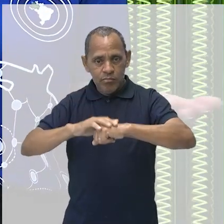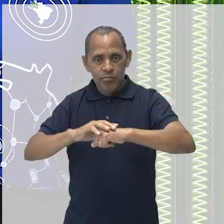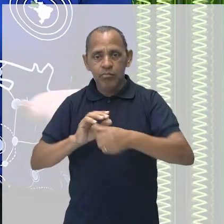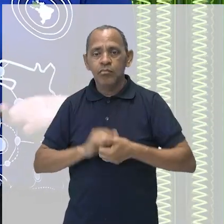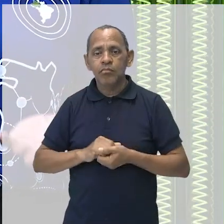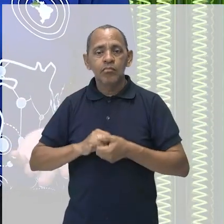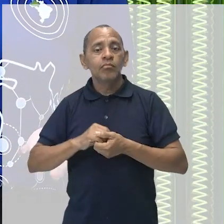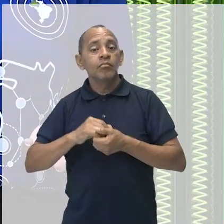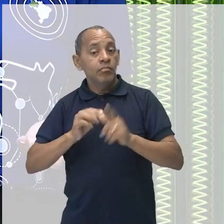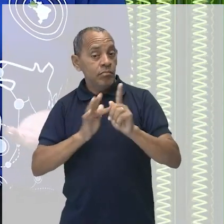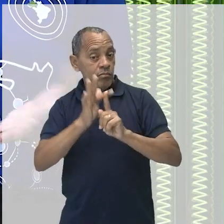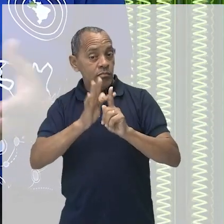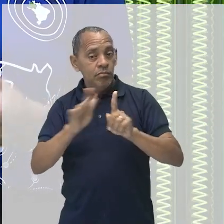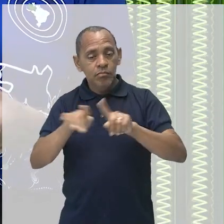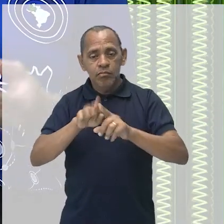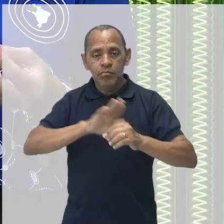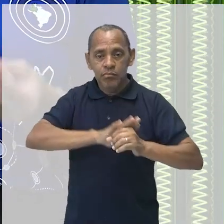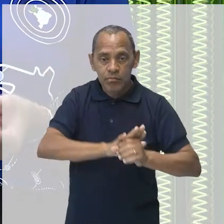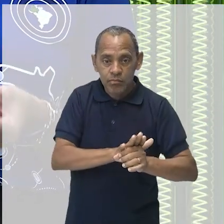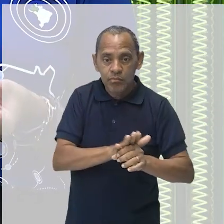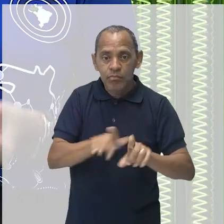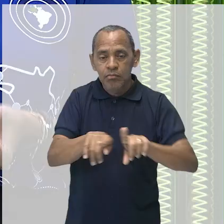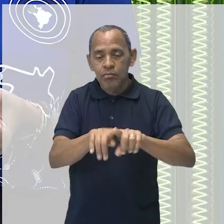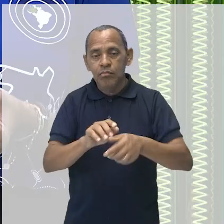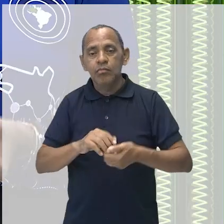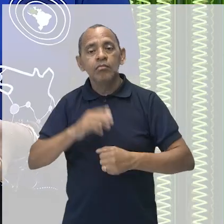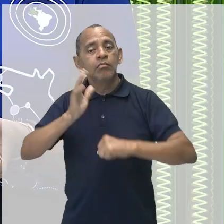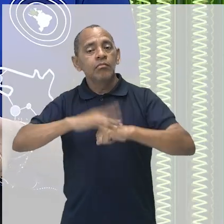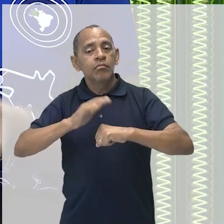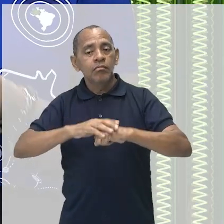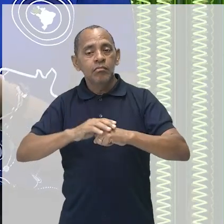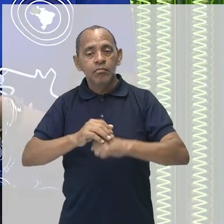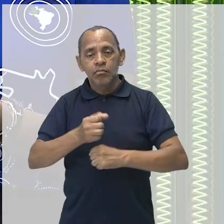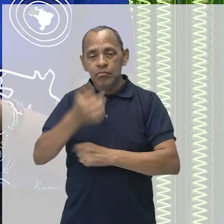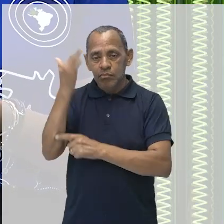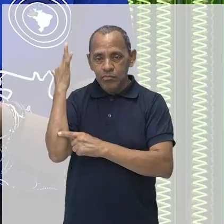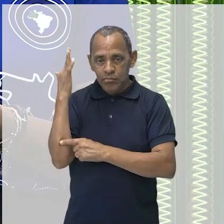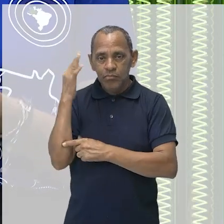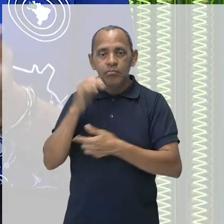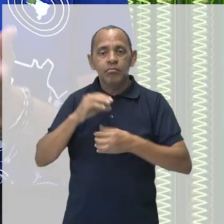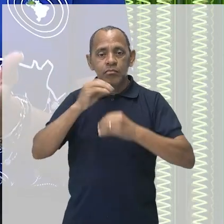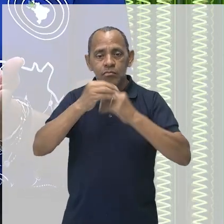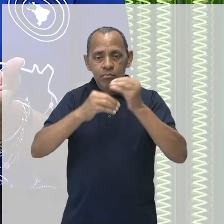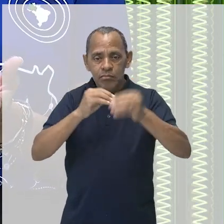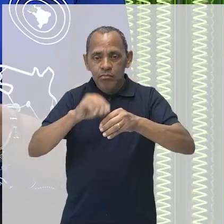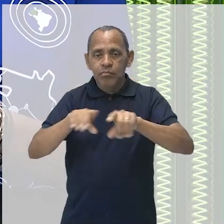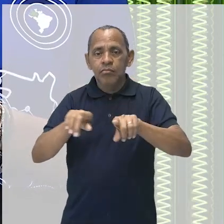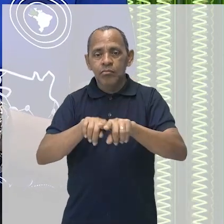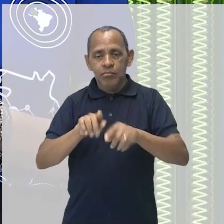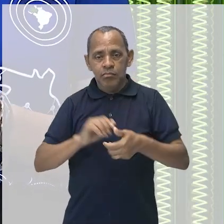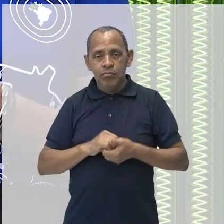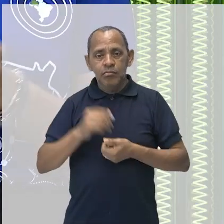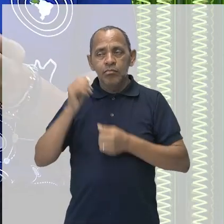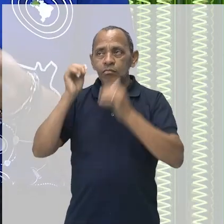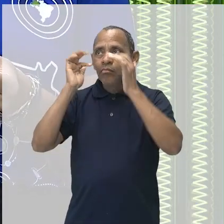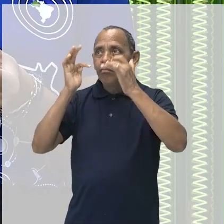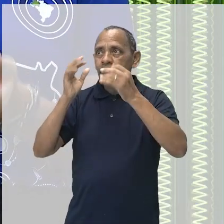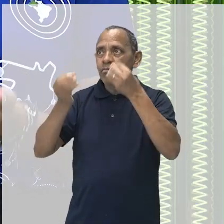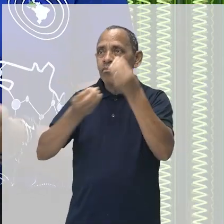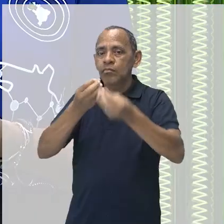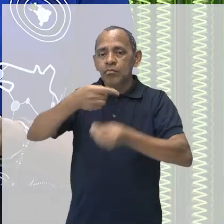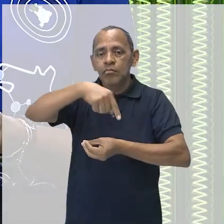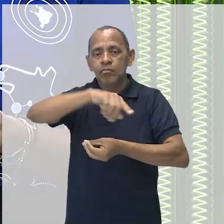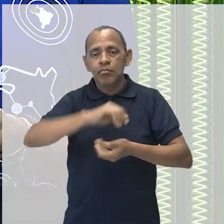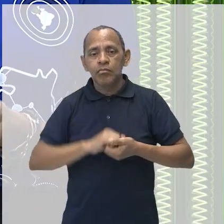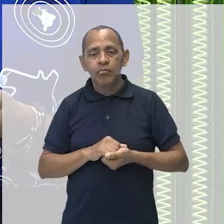de temperatura quanto de pressão, eles têm o mesmo número de partículas, moléculas. Imaginem vocês.